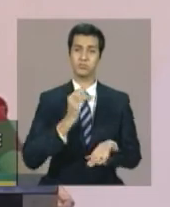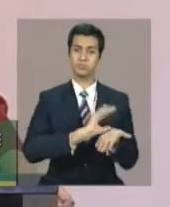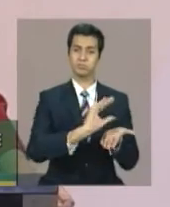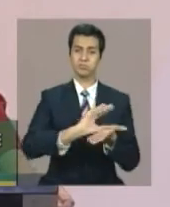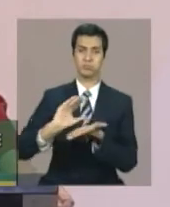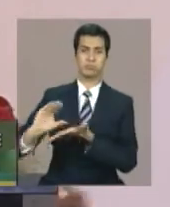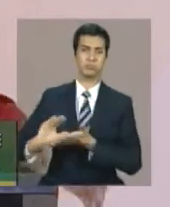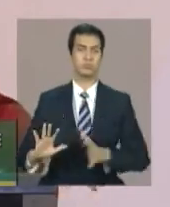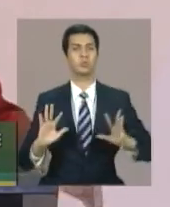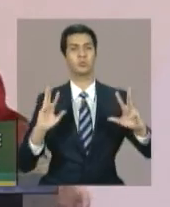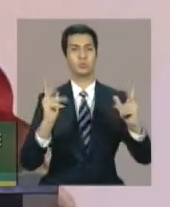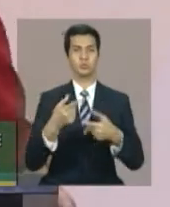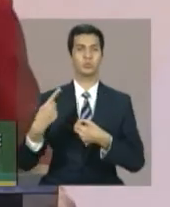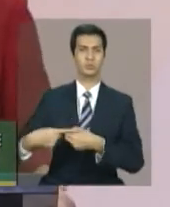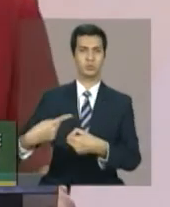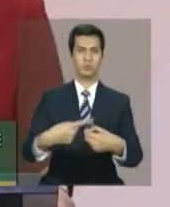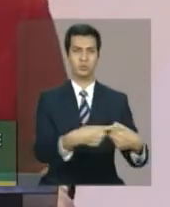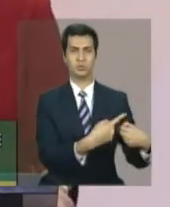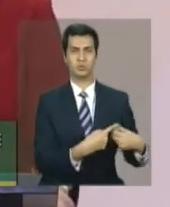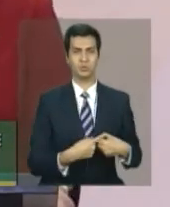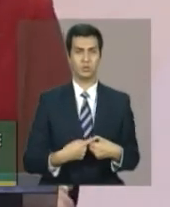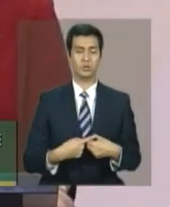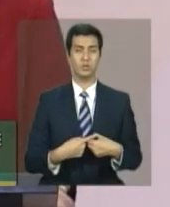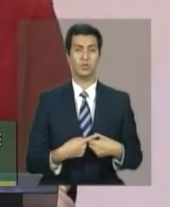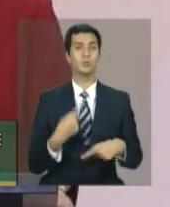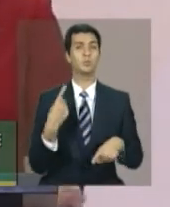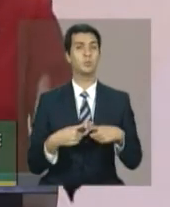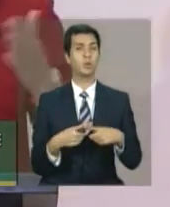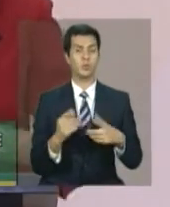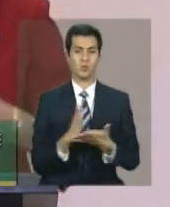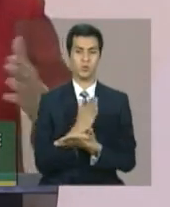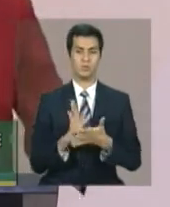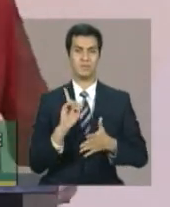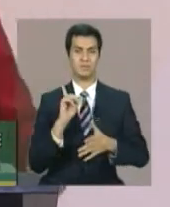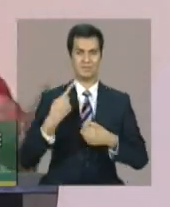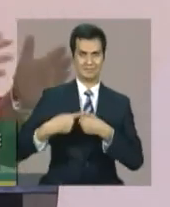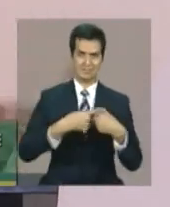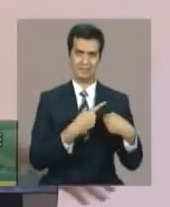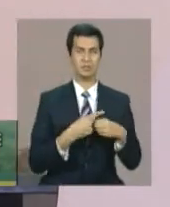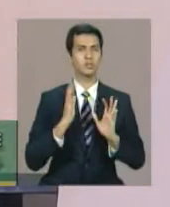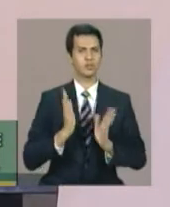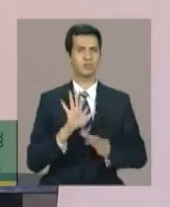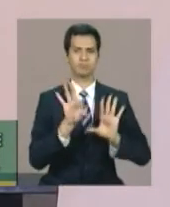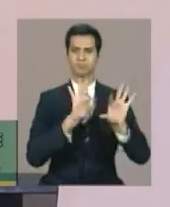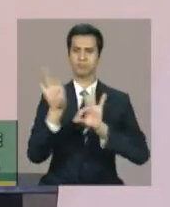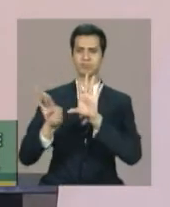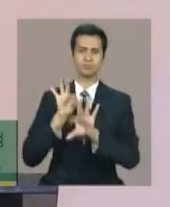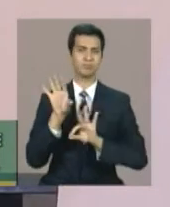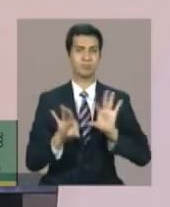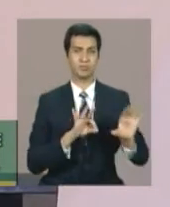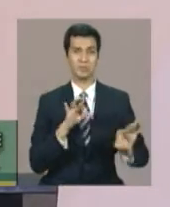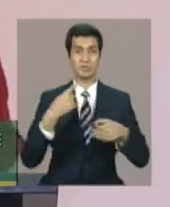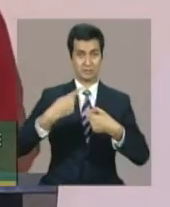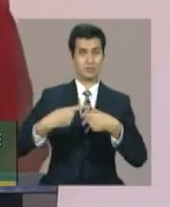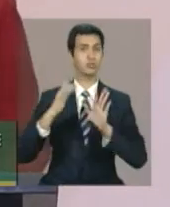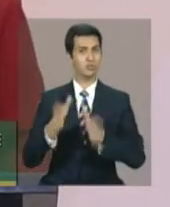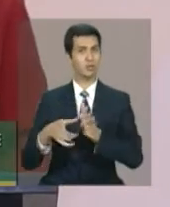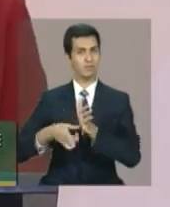projetos. Porque os selecionados tiveram esse critério. Aqueles municípios com projeto tiveram